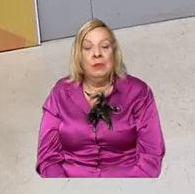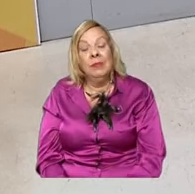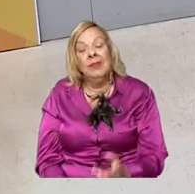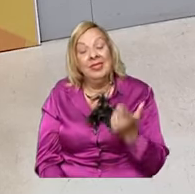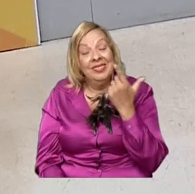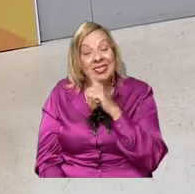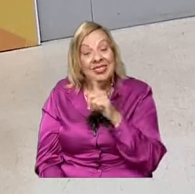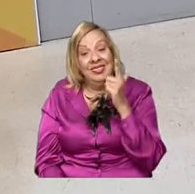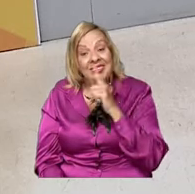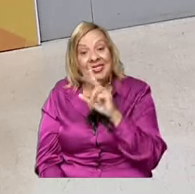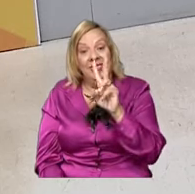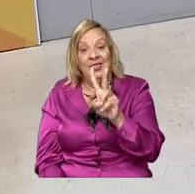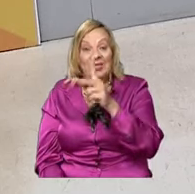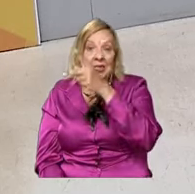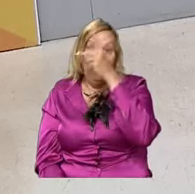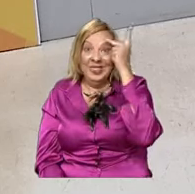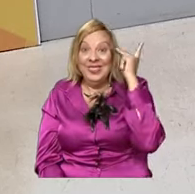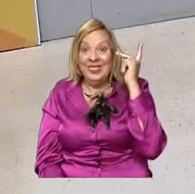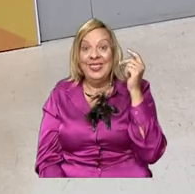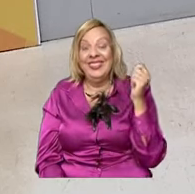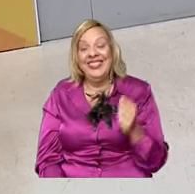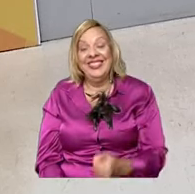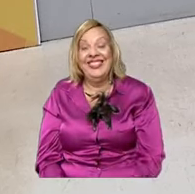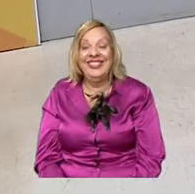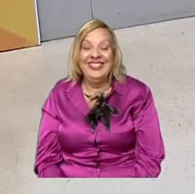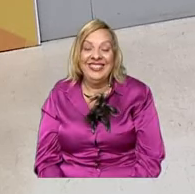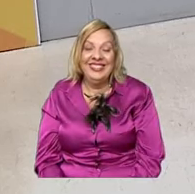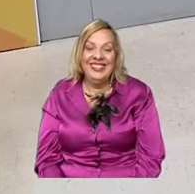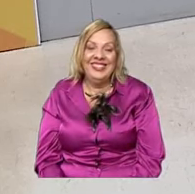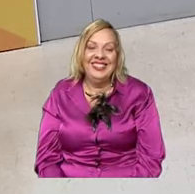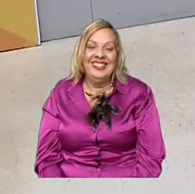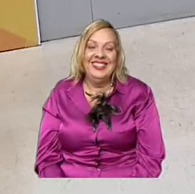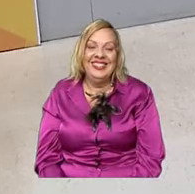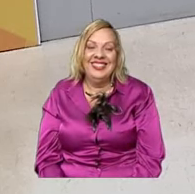Tem sim! Decidiu!